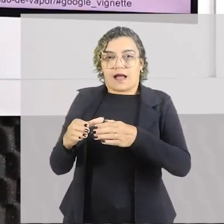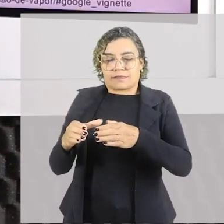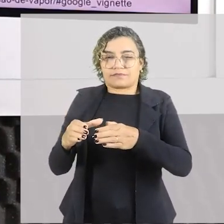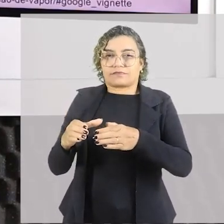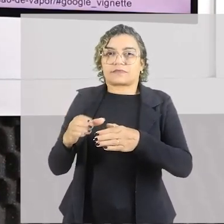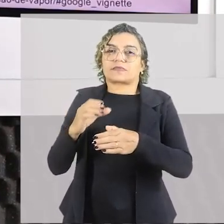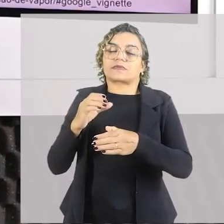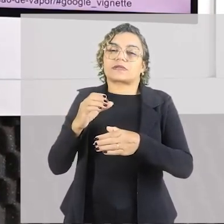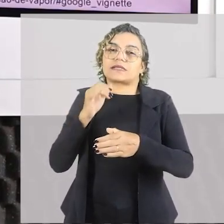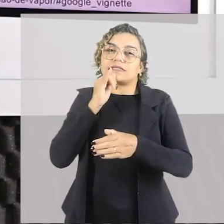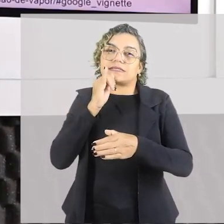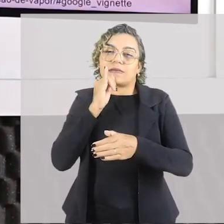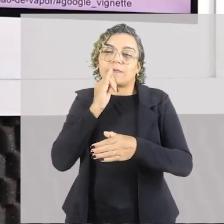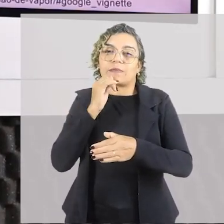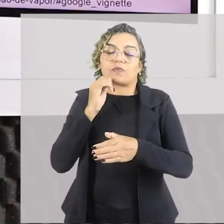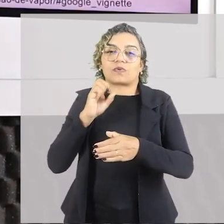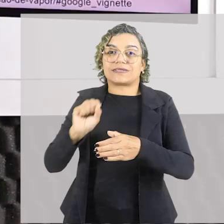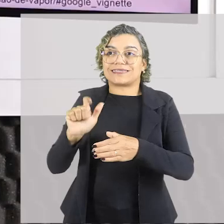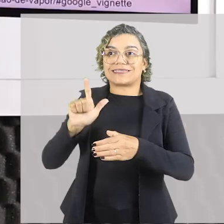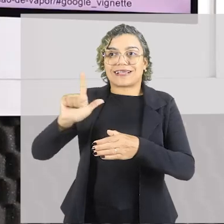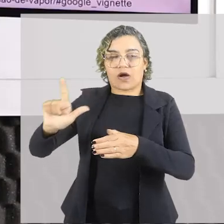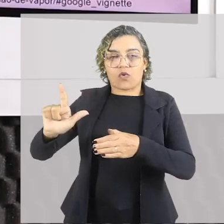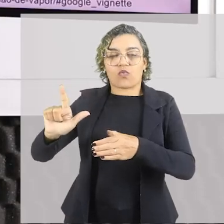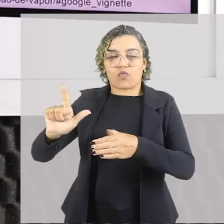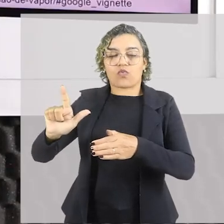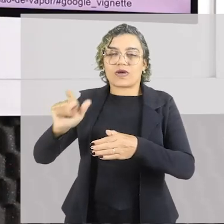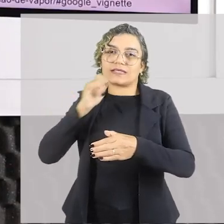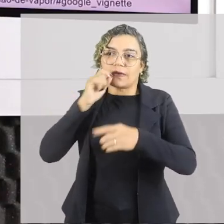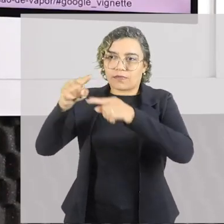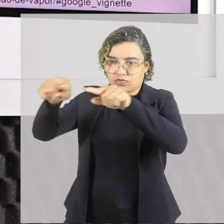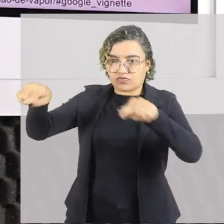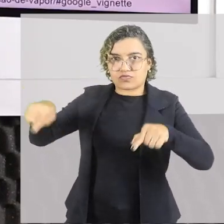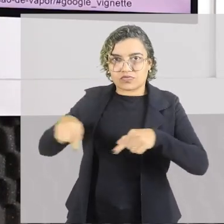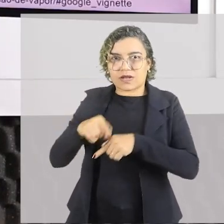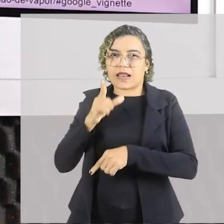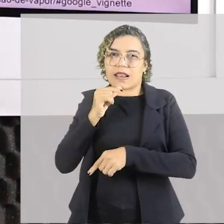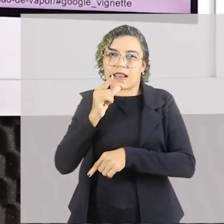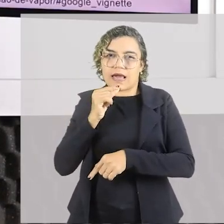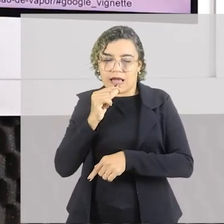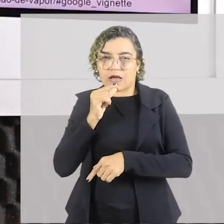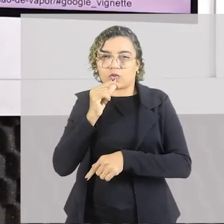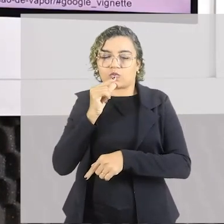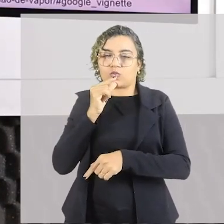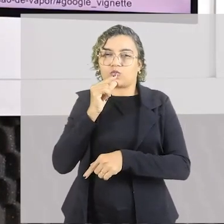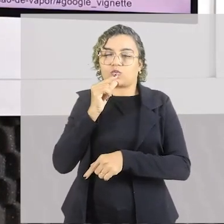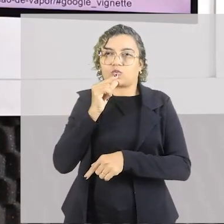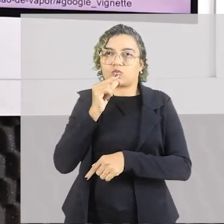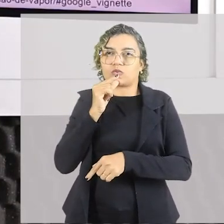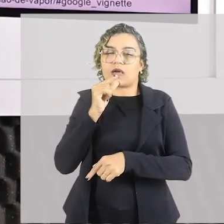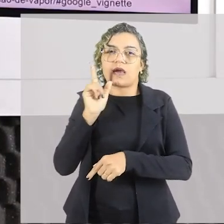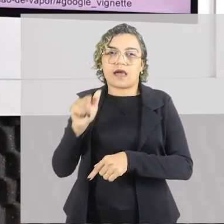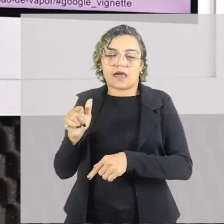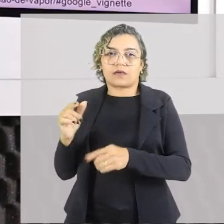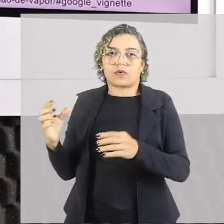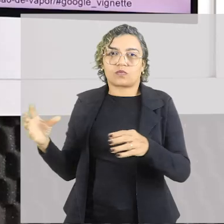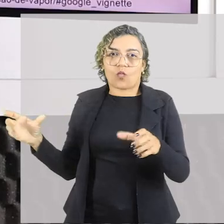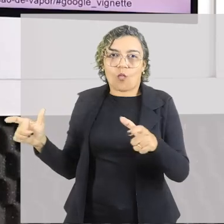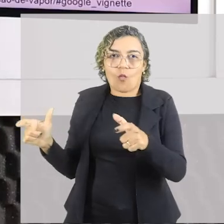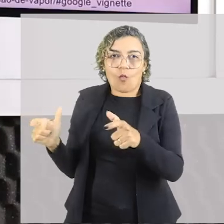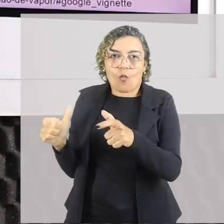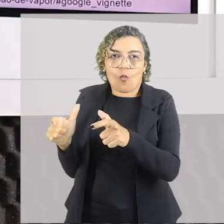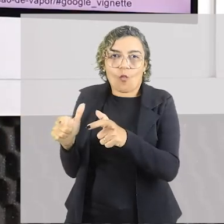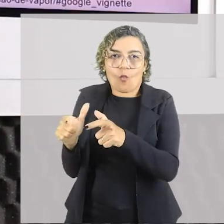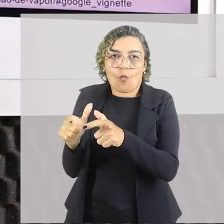secar do que lagos de água doce. Por quê? Porque um lago de água salgada, ele tende a evaporar menos. Show de bola,